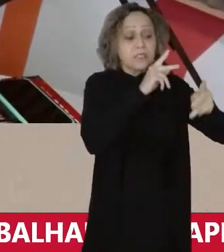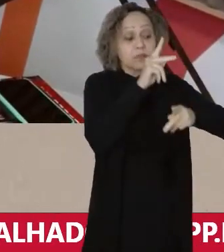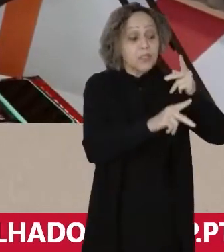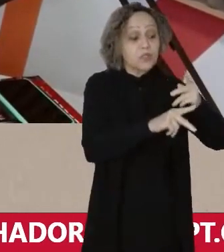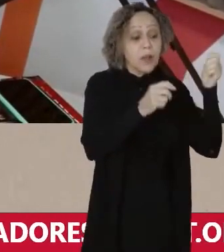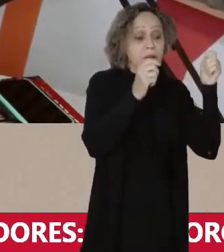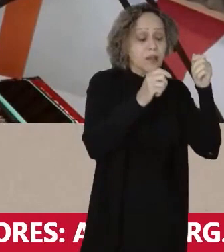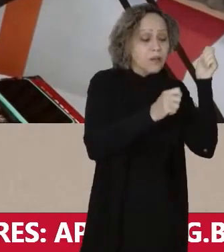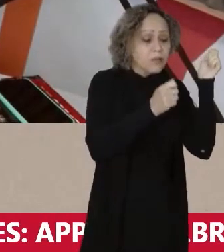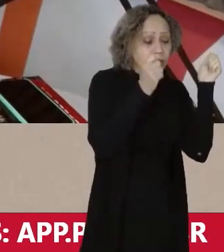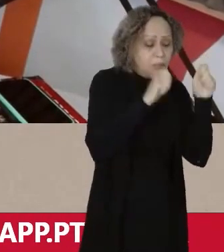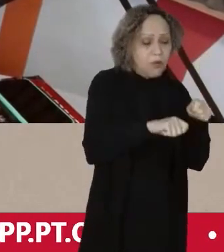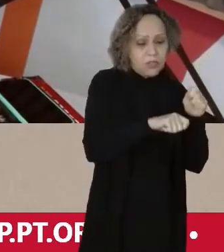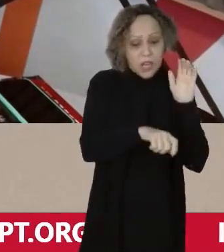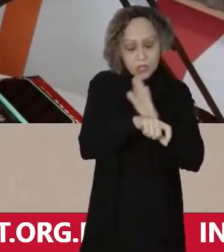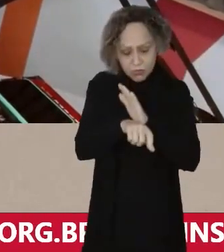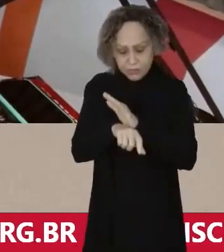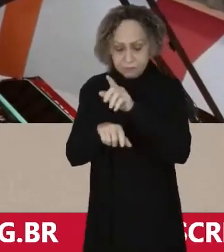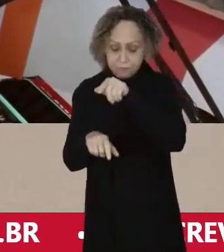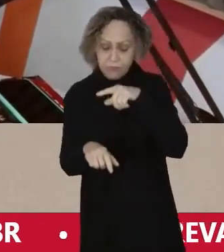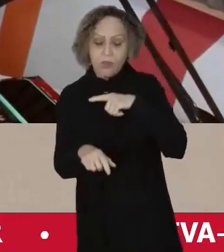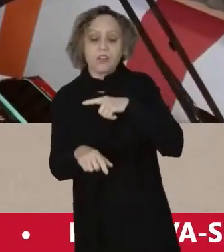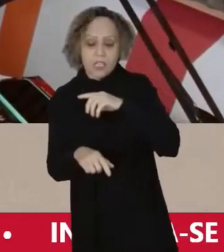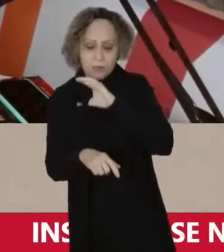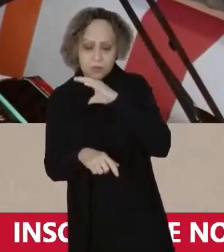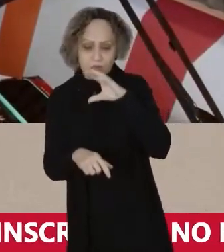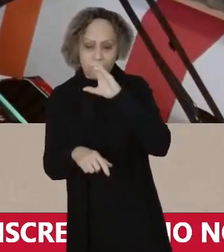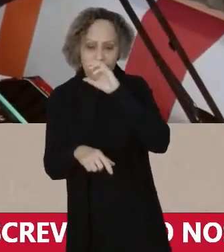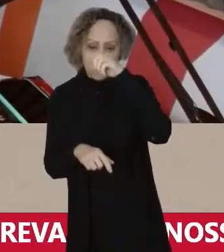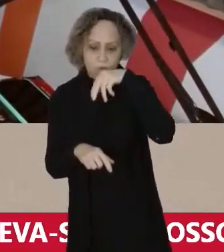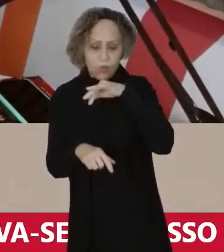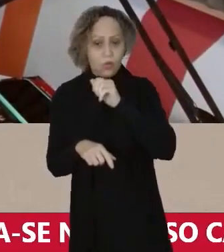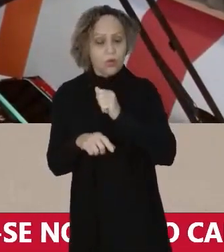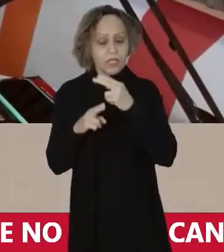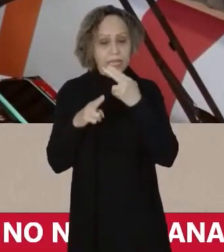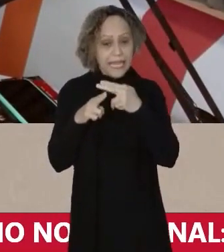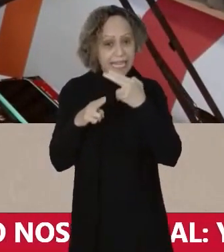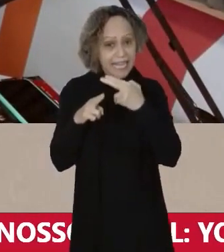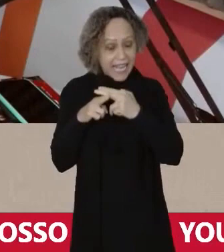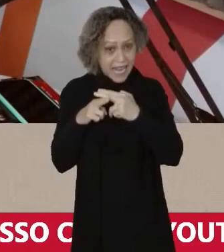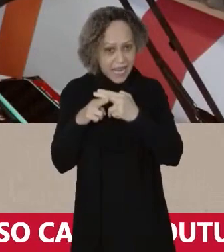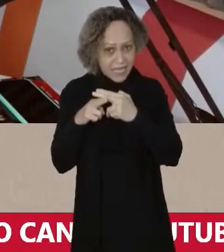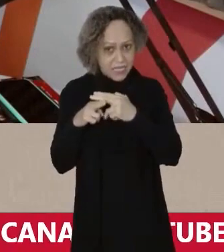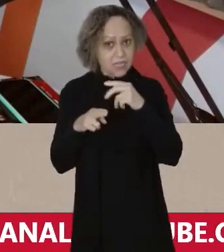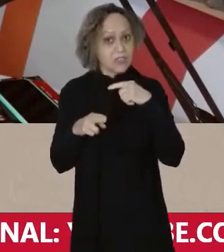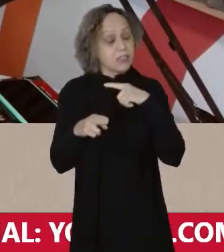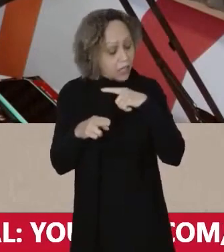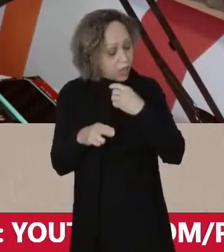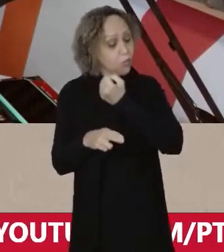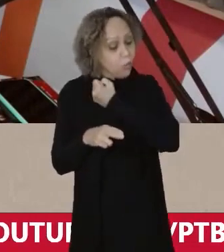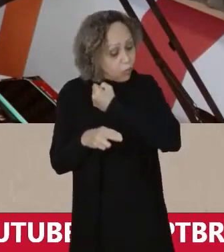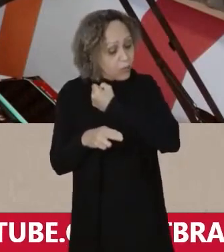quiser fazer Nós doação? temos uma conta e eu mando uma conta da Caixa e eu mando, nós precisamos